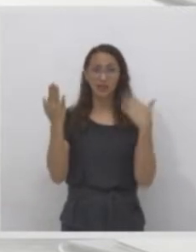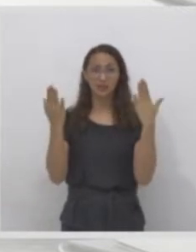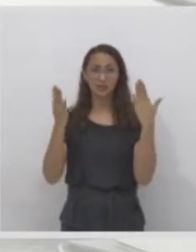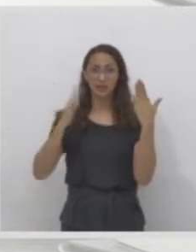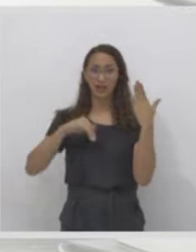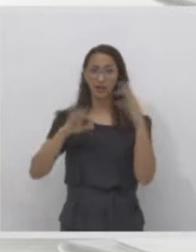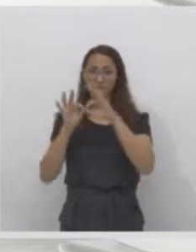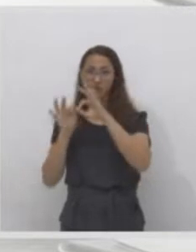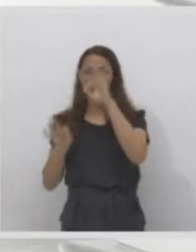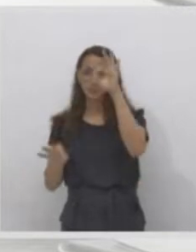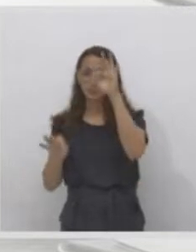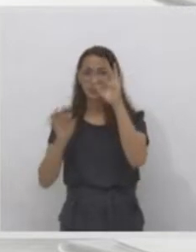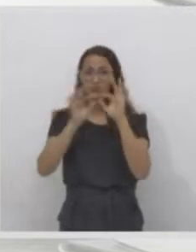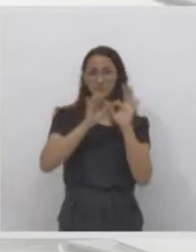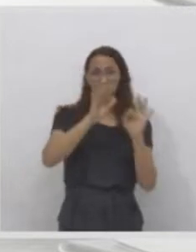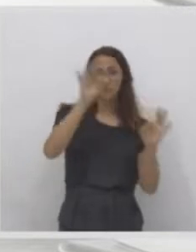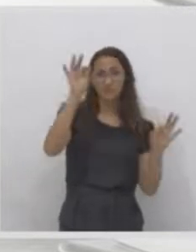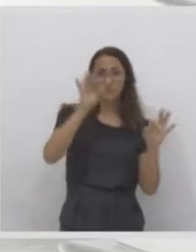com medidas